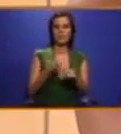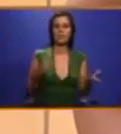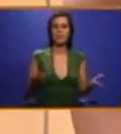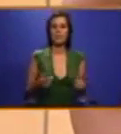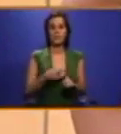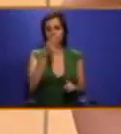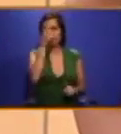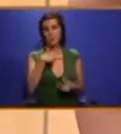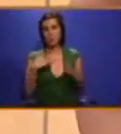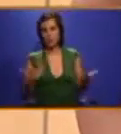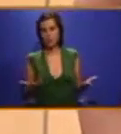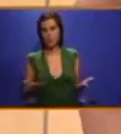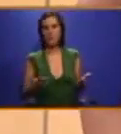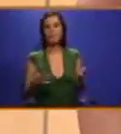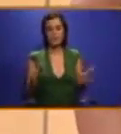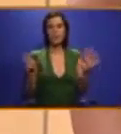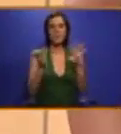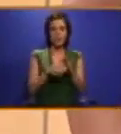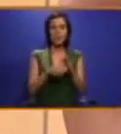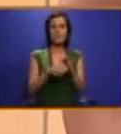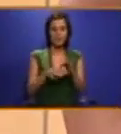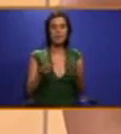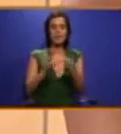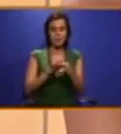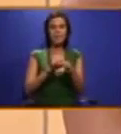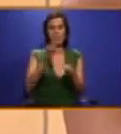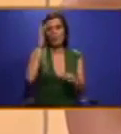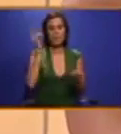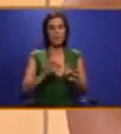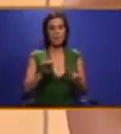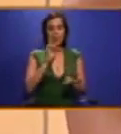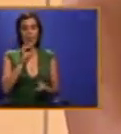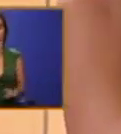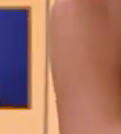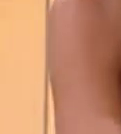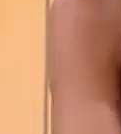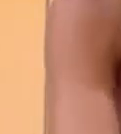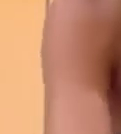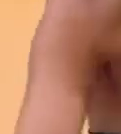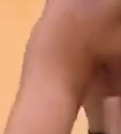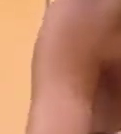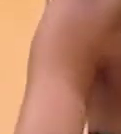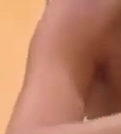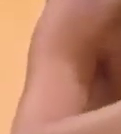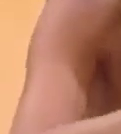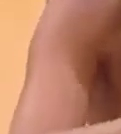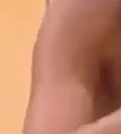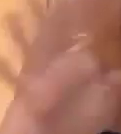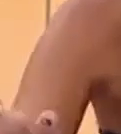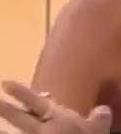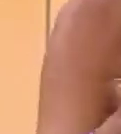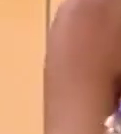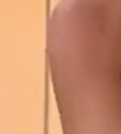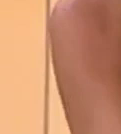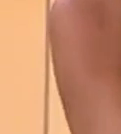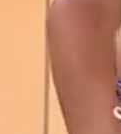pela história mas eu assim que vi a Lúcia pensei vai ser fácil porque ela é tão bonita e eu pensei logo imediatamente é um diamante pronto a